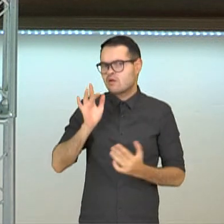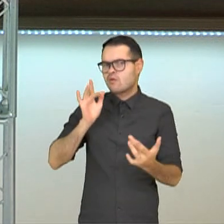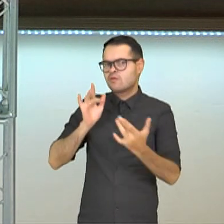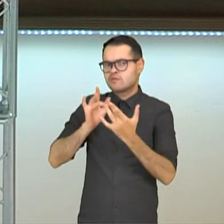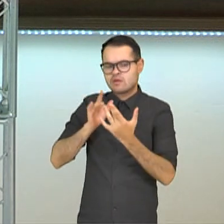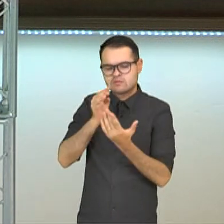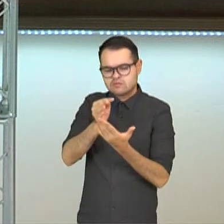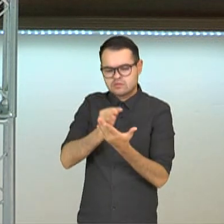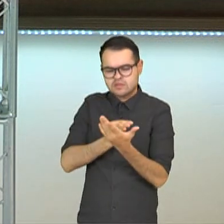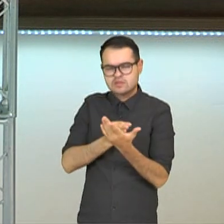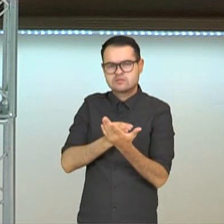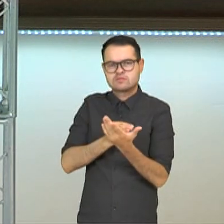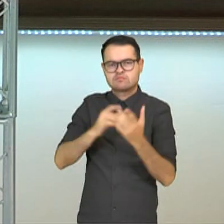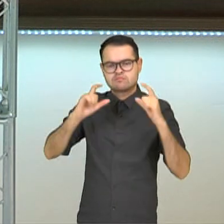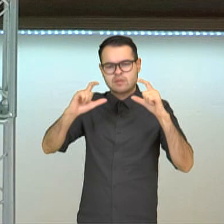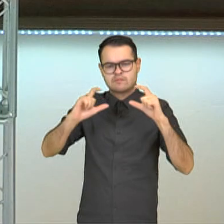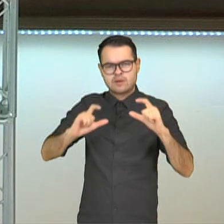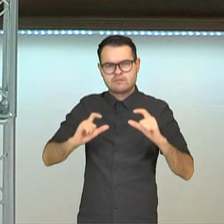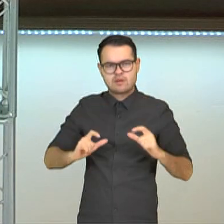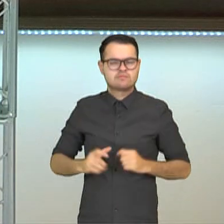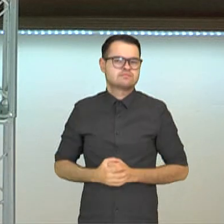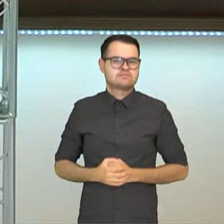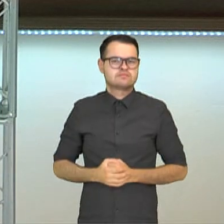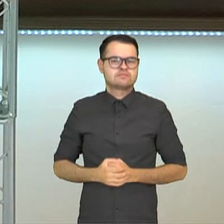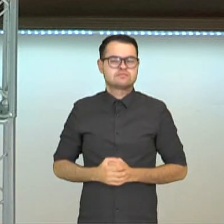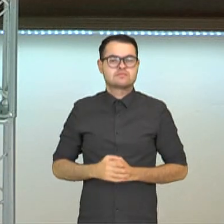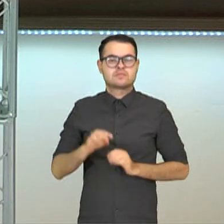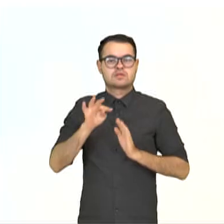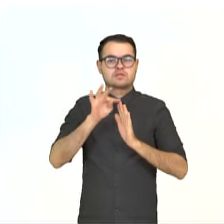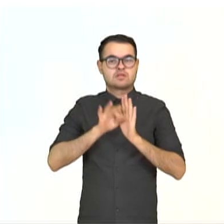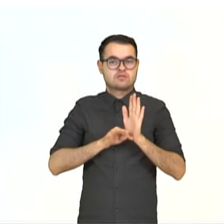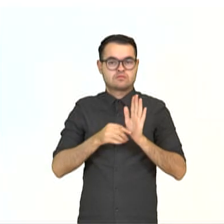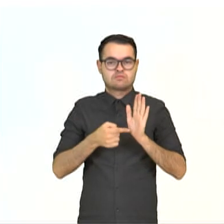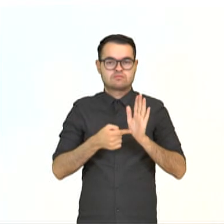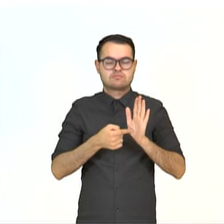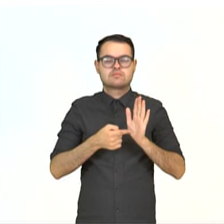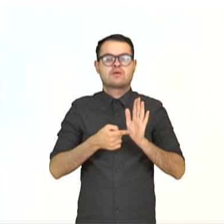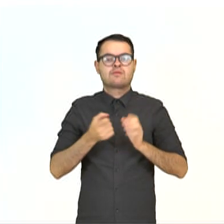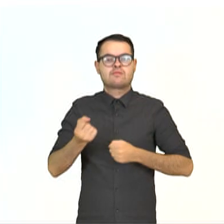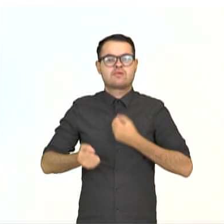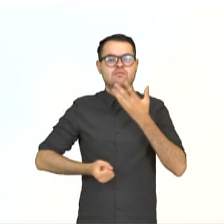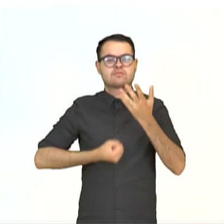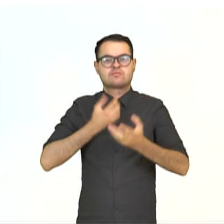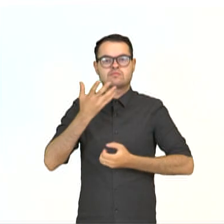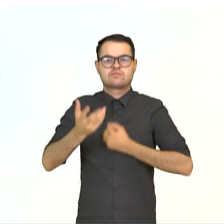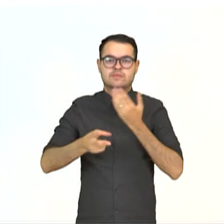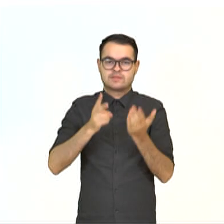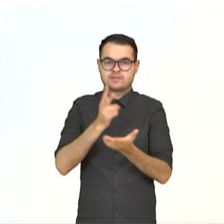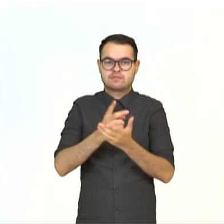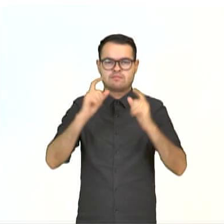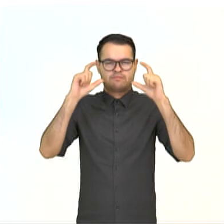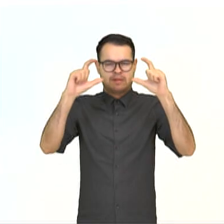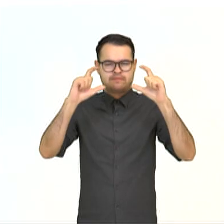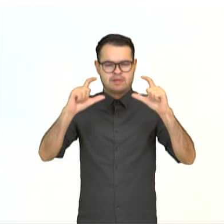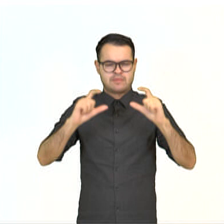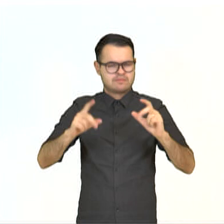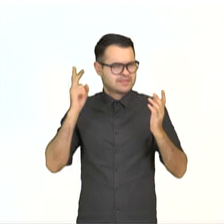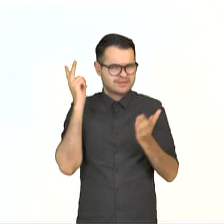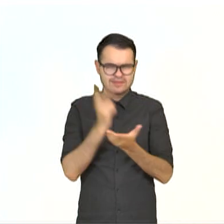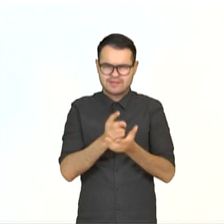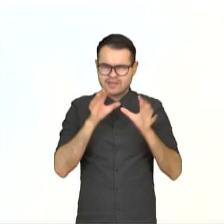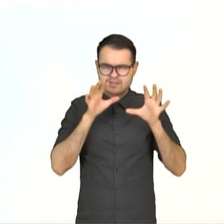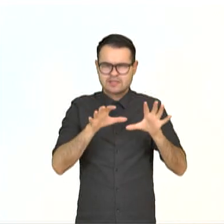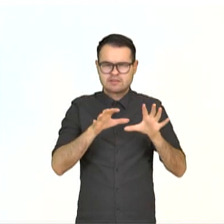contato com textos em verso? Textos poéticos são sempre construídos por versos, estrofes ou rimas? Nem